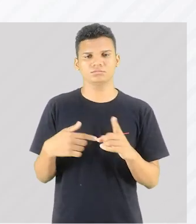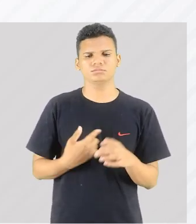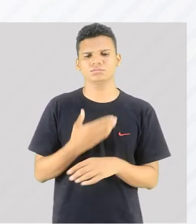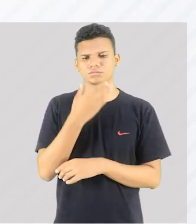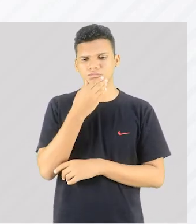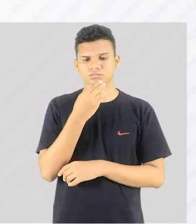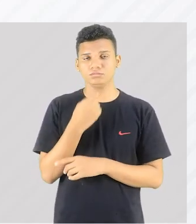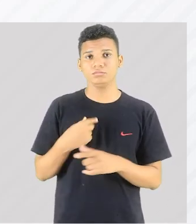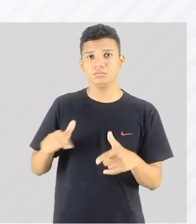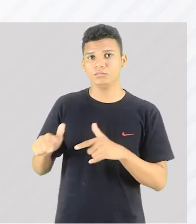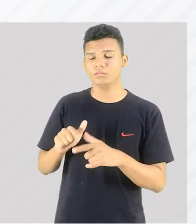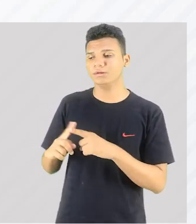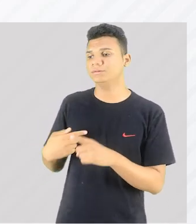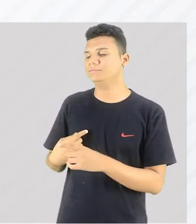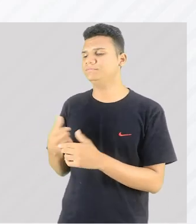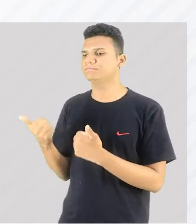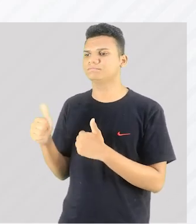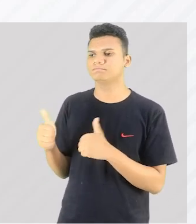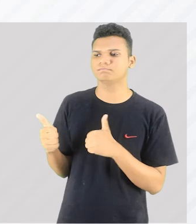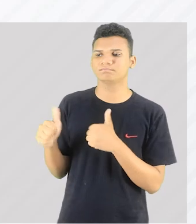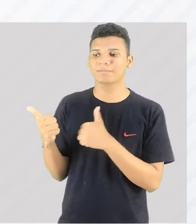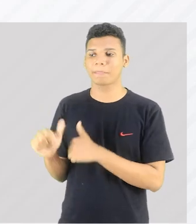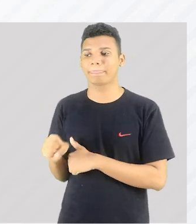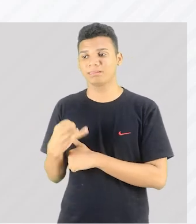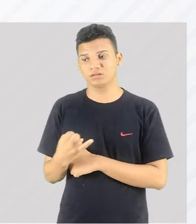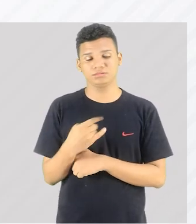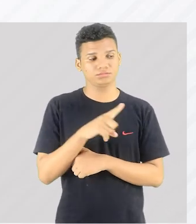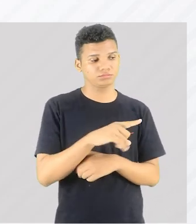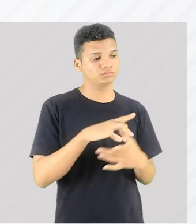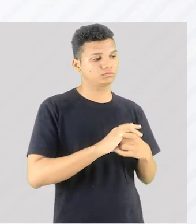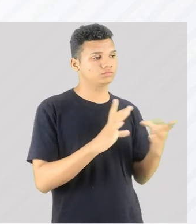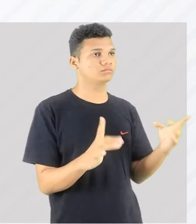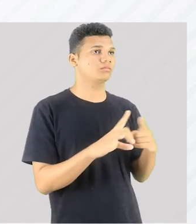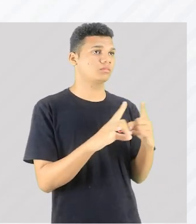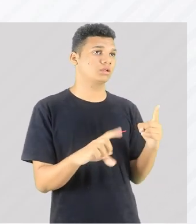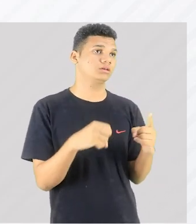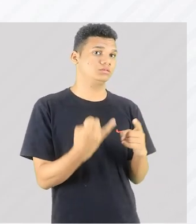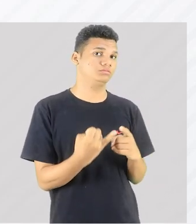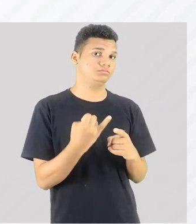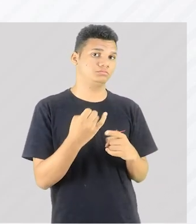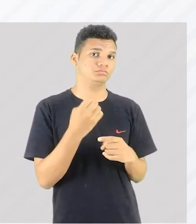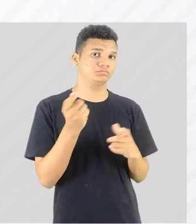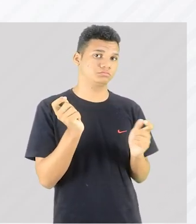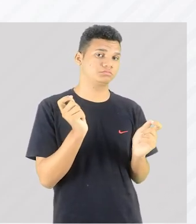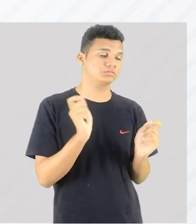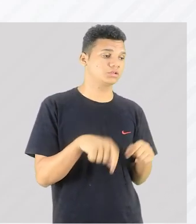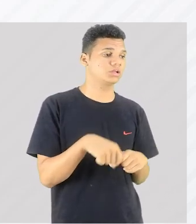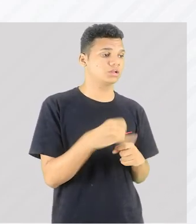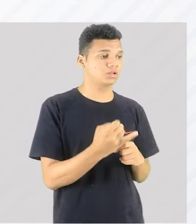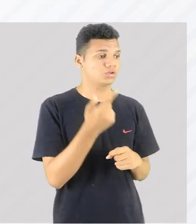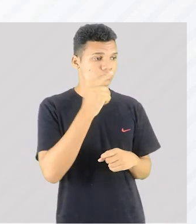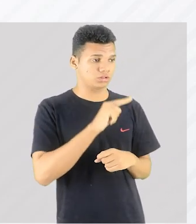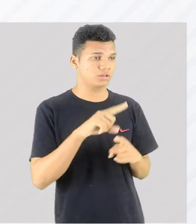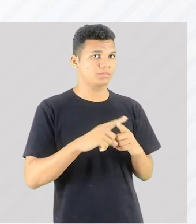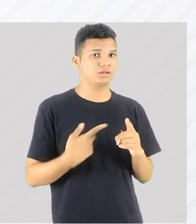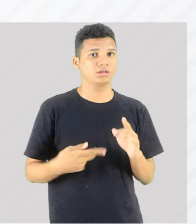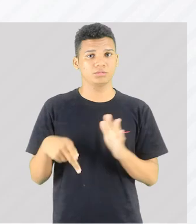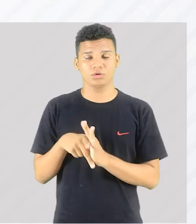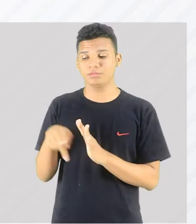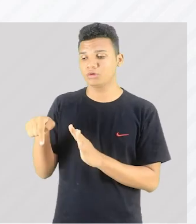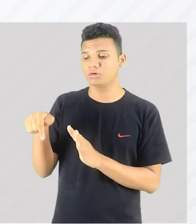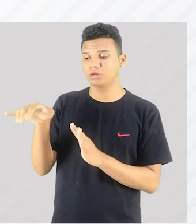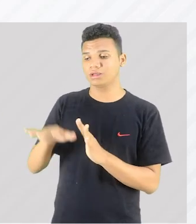condomínio irá avaliar se esse material disponível será suficiente para pavimentar a região ass